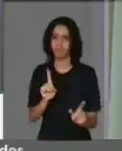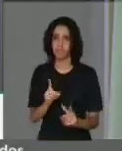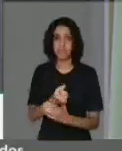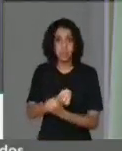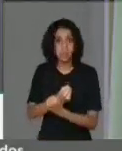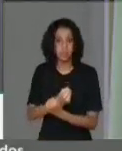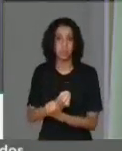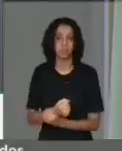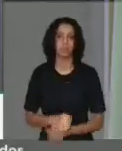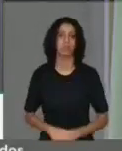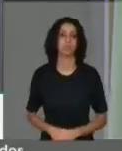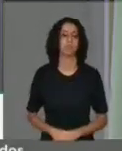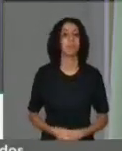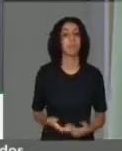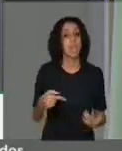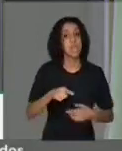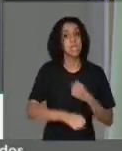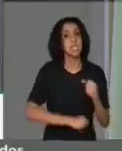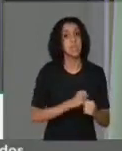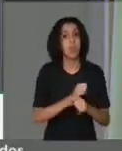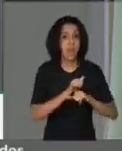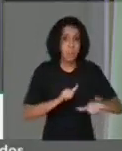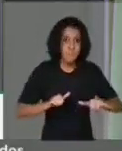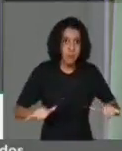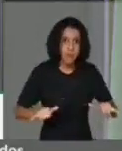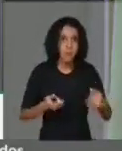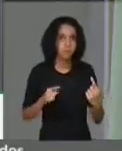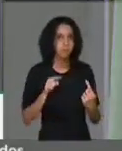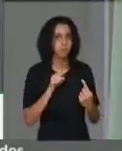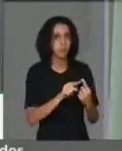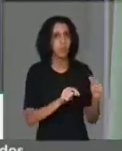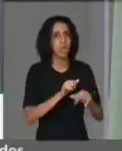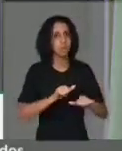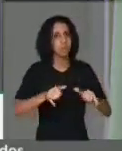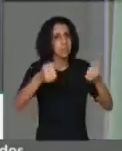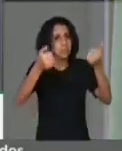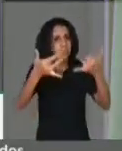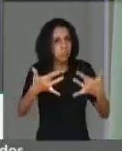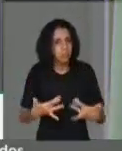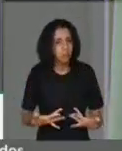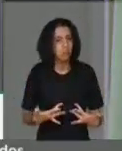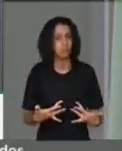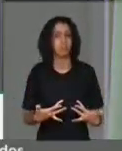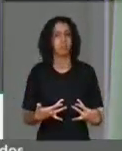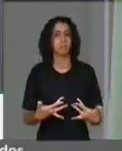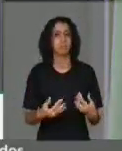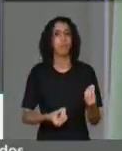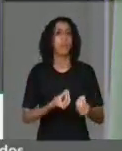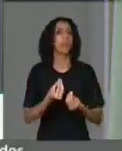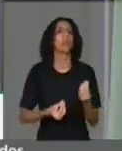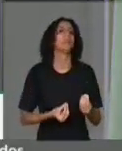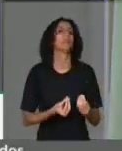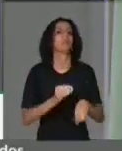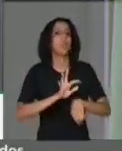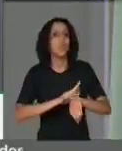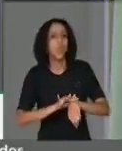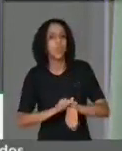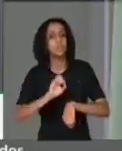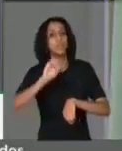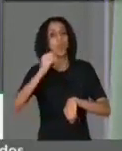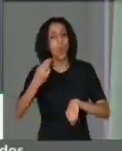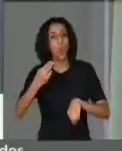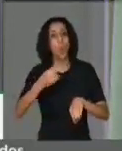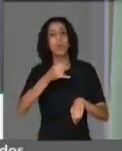Nacional de Acidentes do Trabalho desse ano visa conscientizar sobre os adoecimentos e quedas de